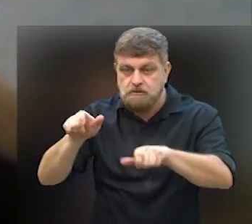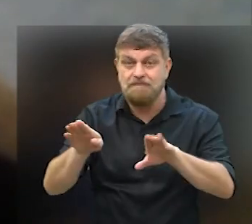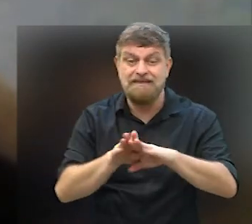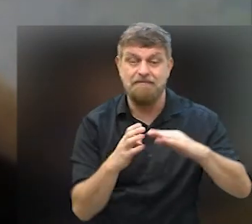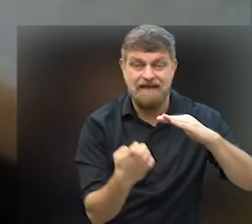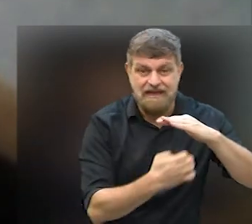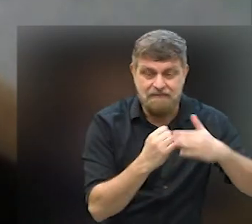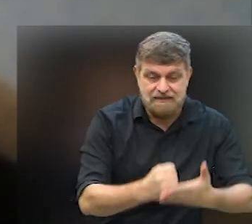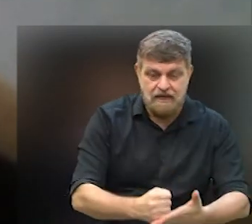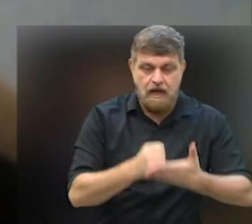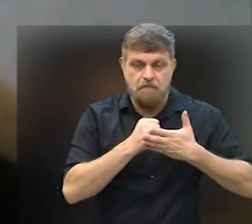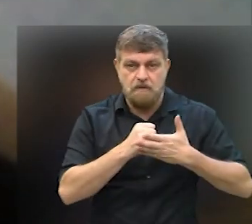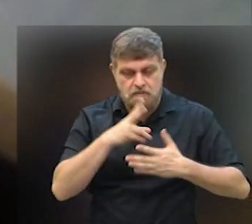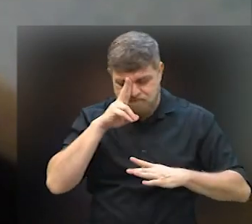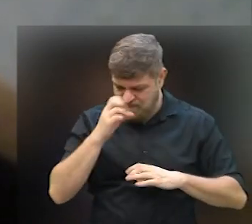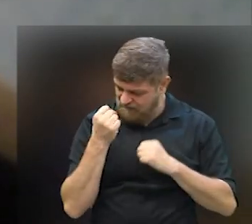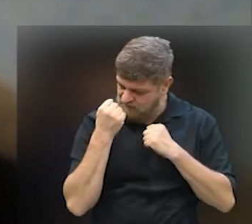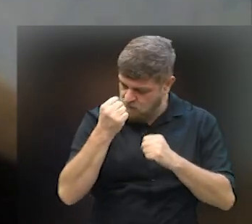e